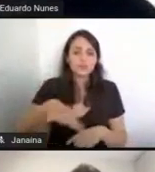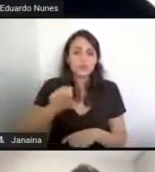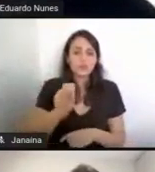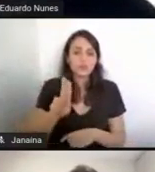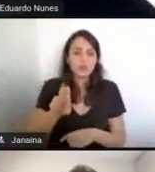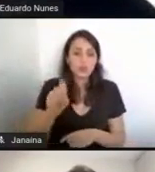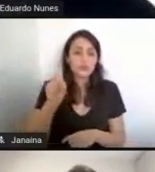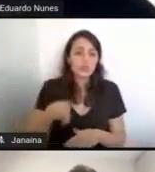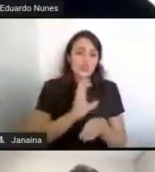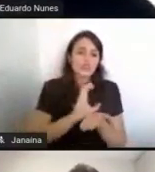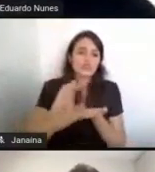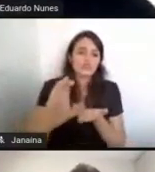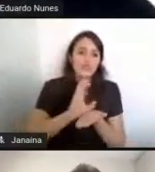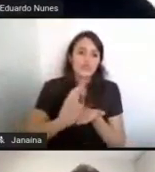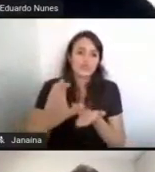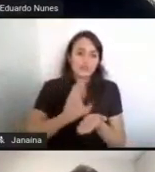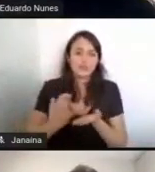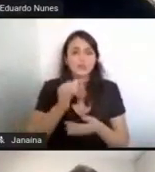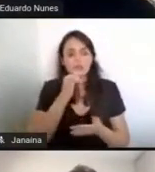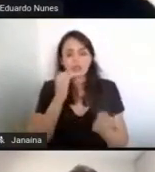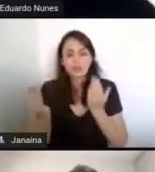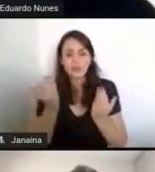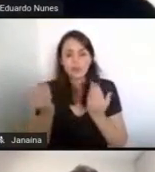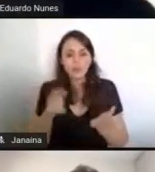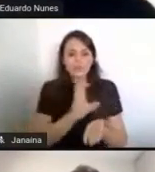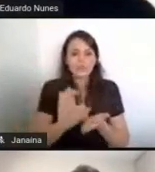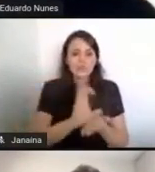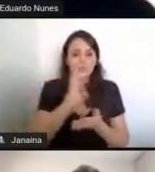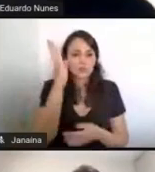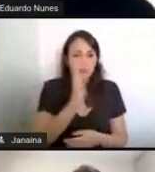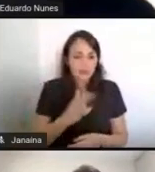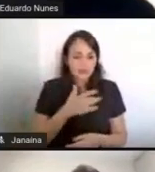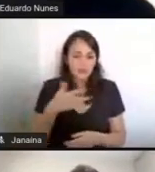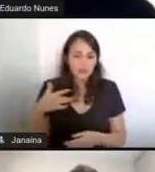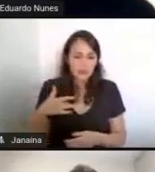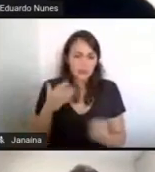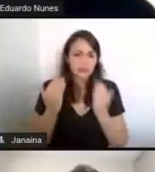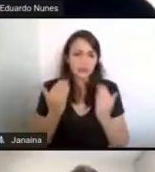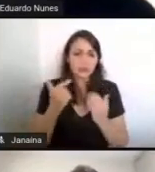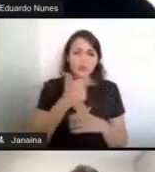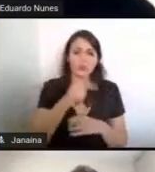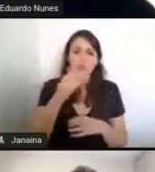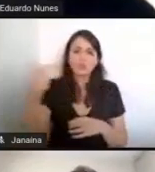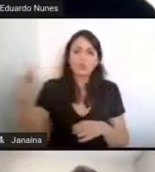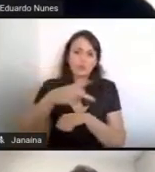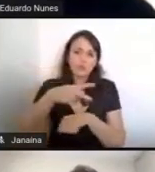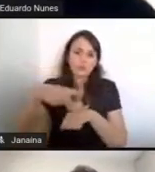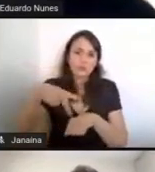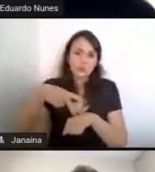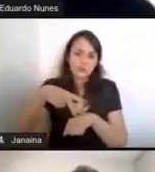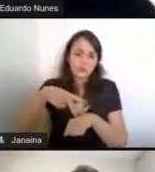financiamento, né, quando a gente compara o Brasil, o investimento do Brasil em saúde, com diversos países que têm